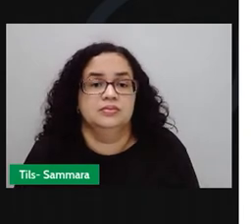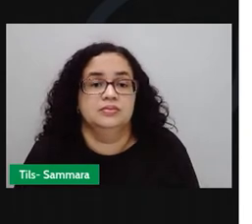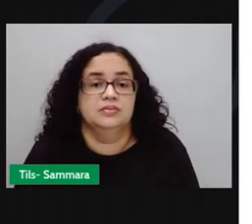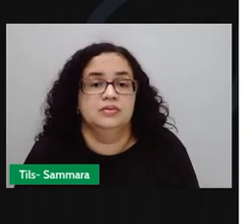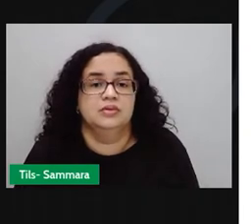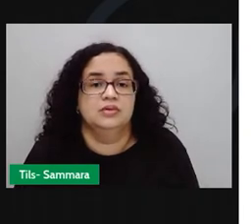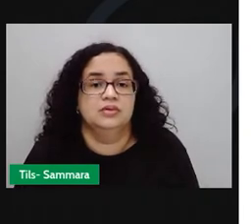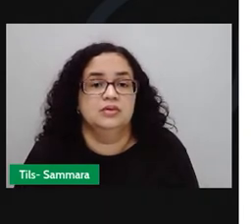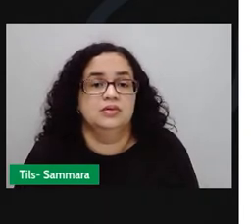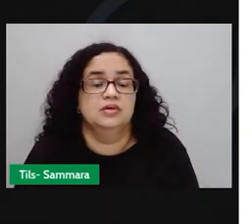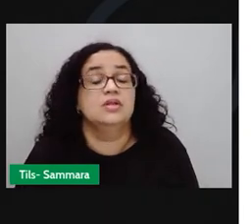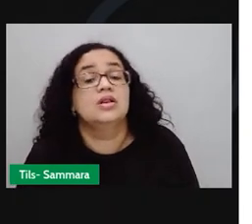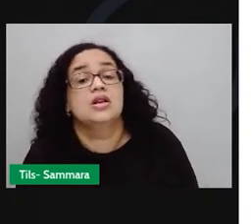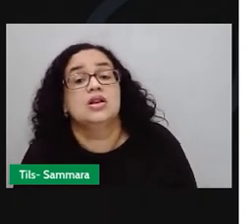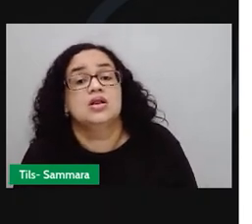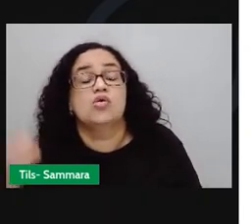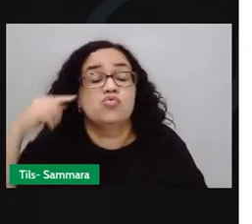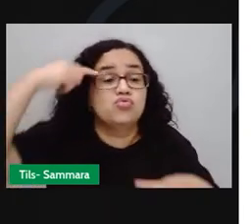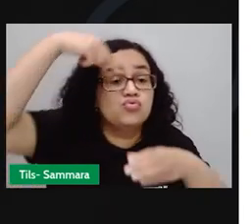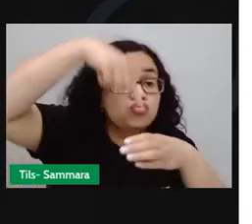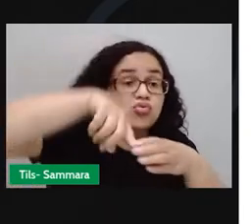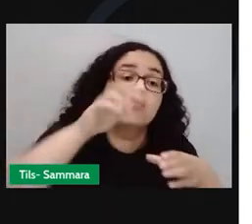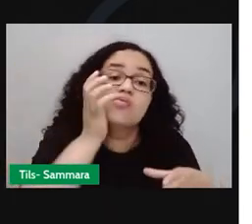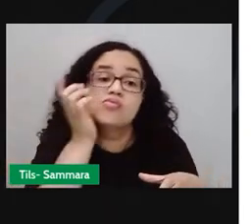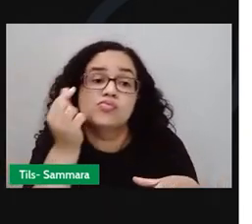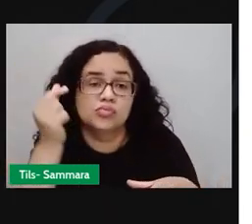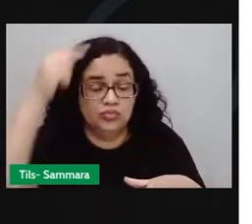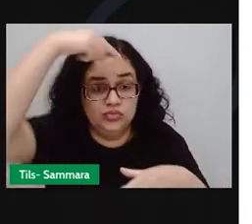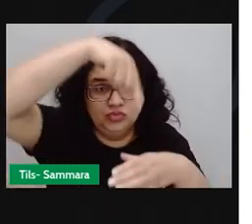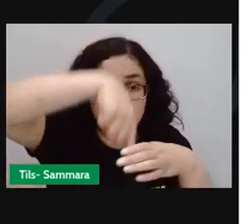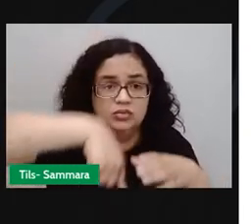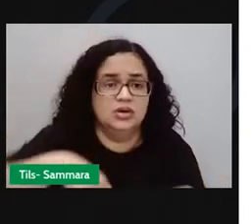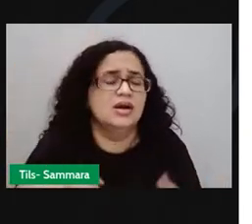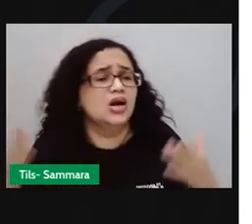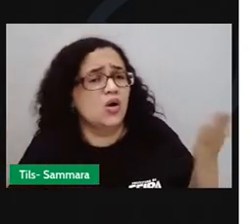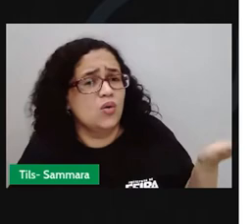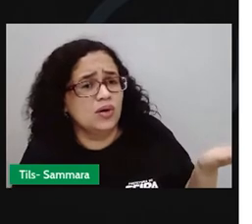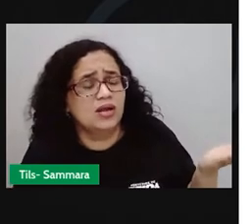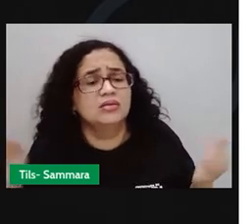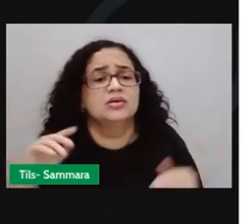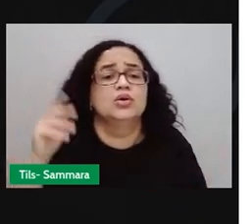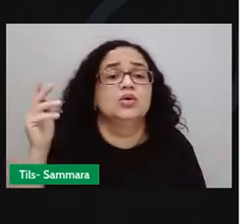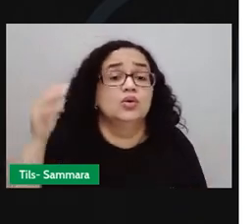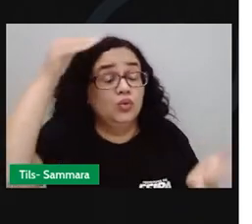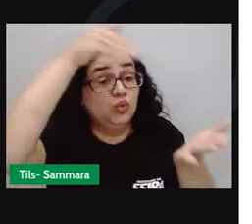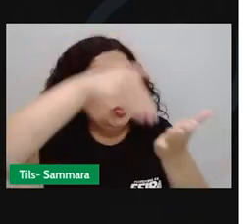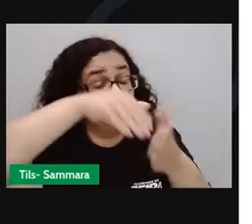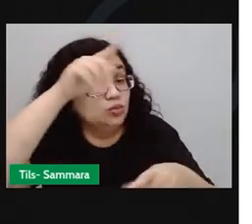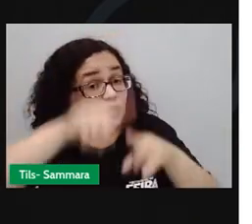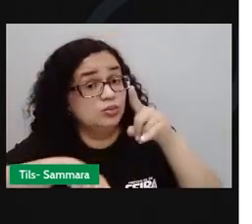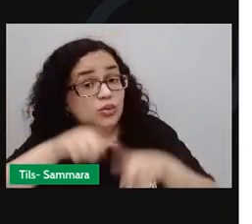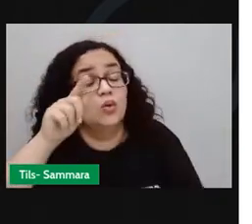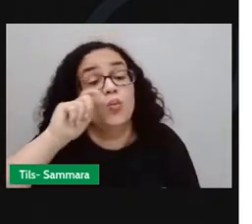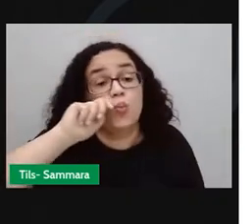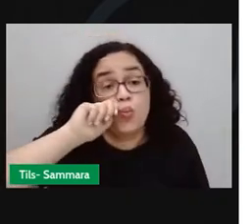Olha só, a moeda afundou. E agora o nosso último objeto é